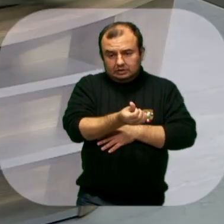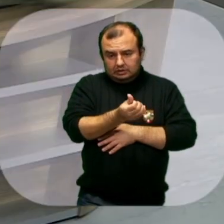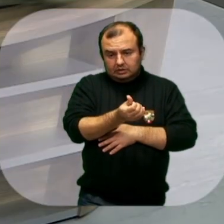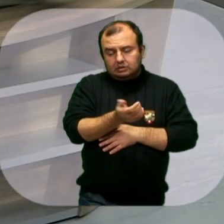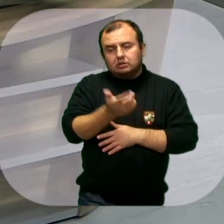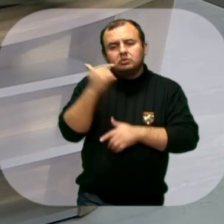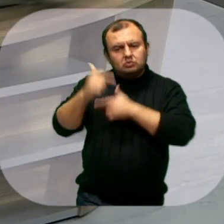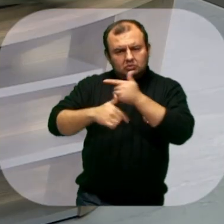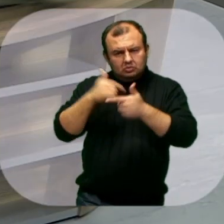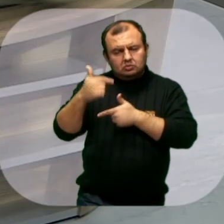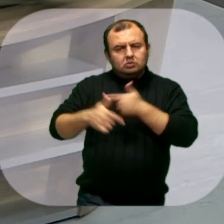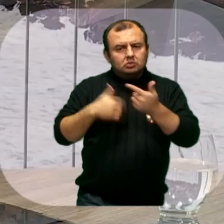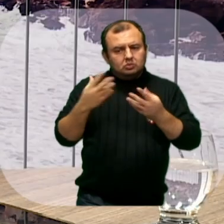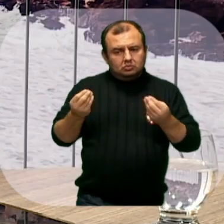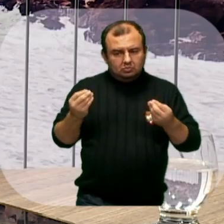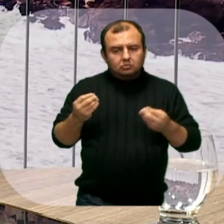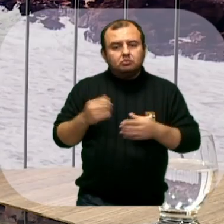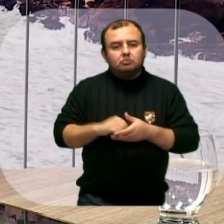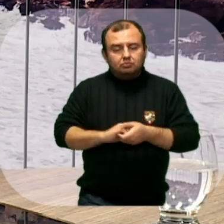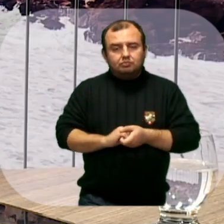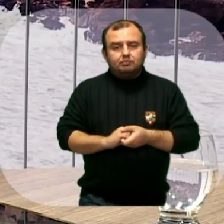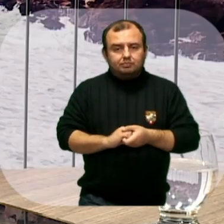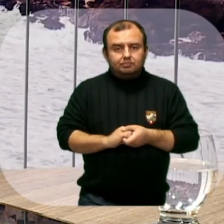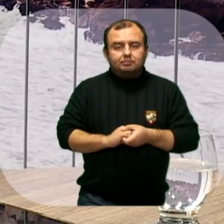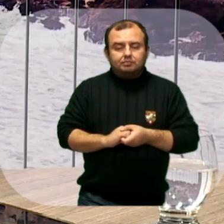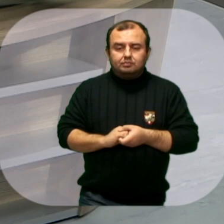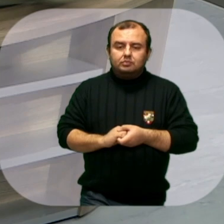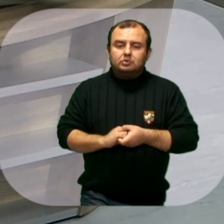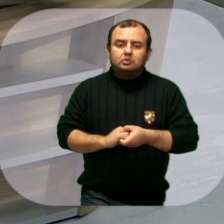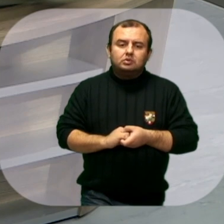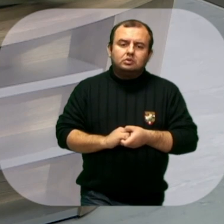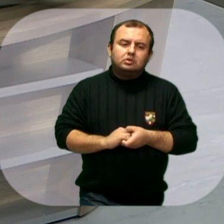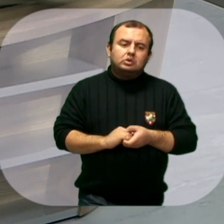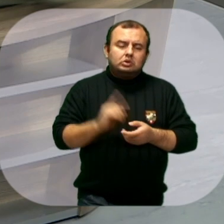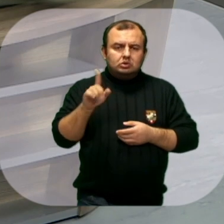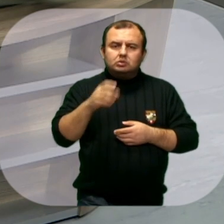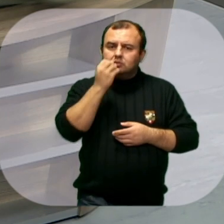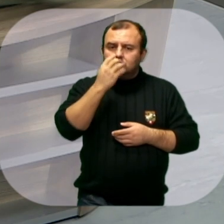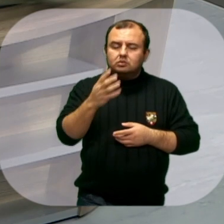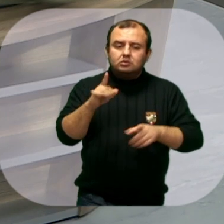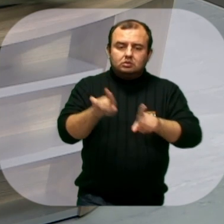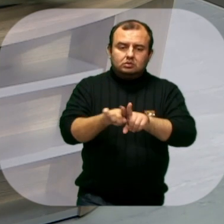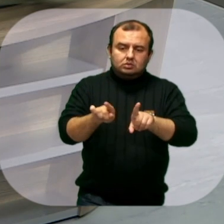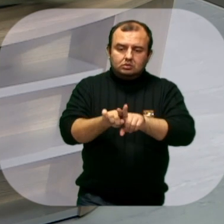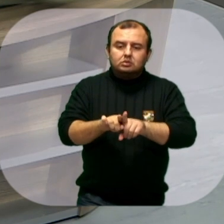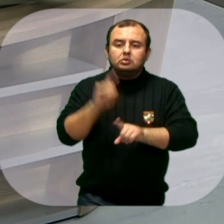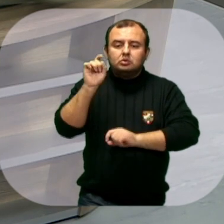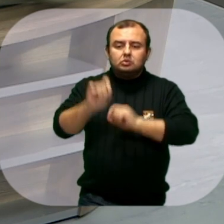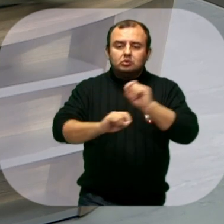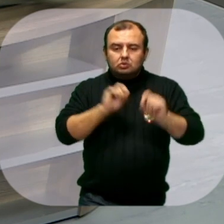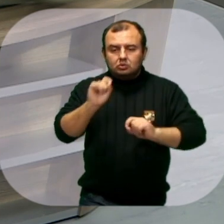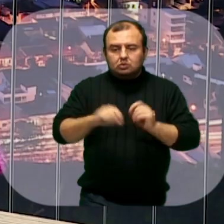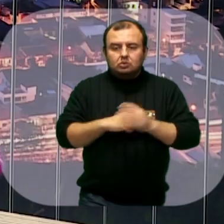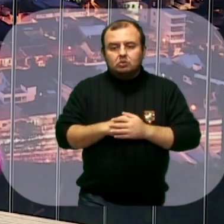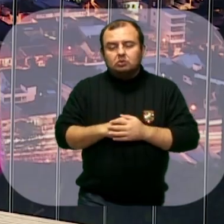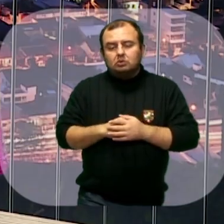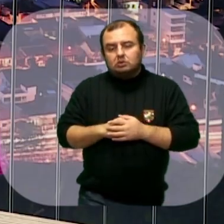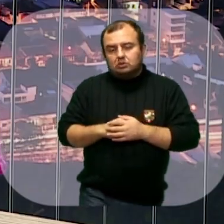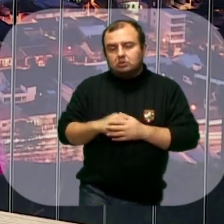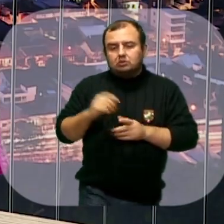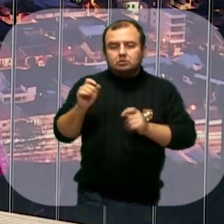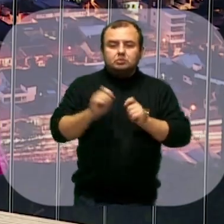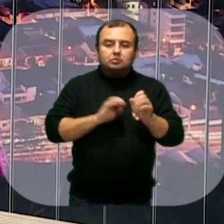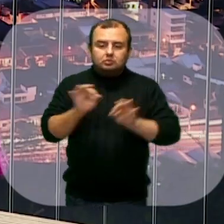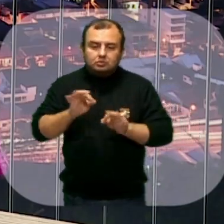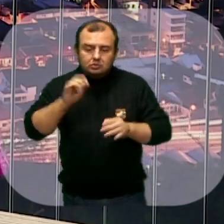a gente trabalhou muito, muito mesmo. Olha, isso é uma coisa muito boa, porque também é uma forma de